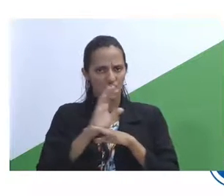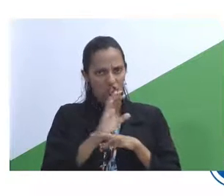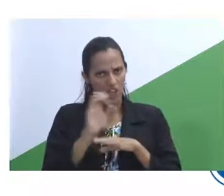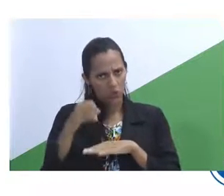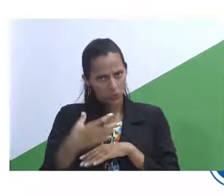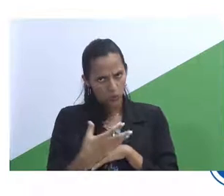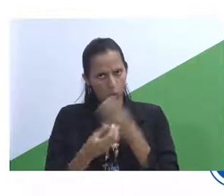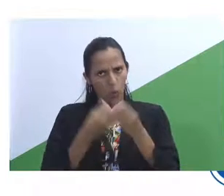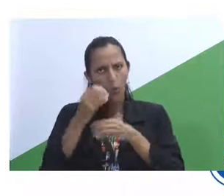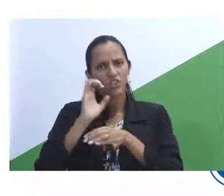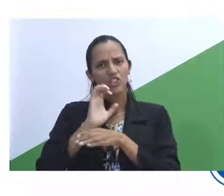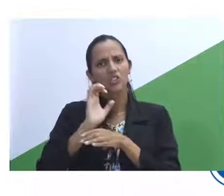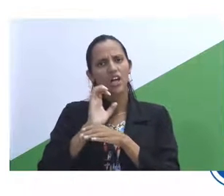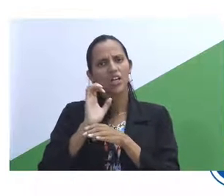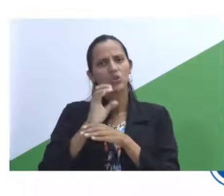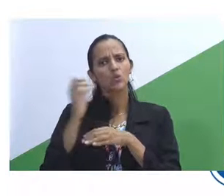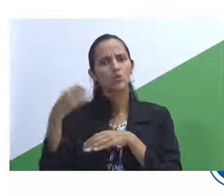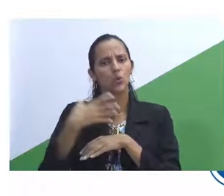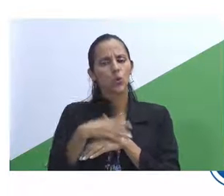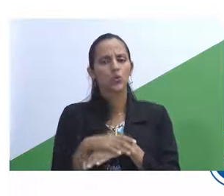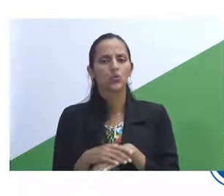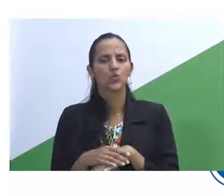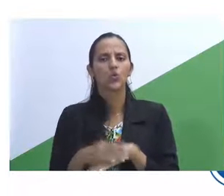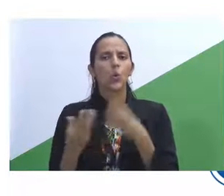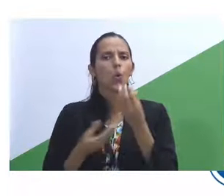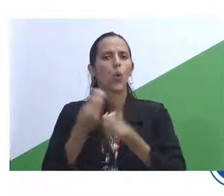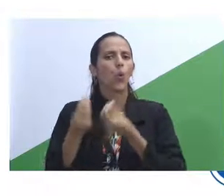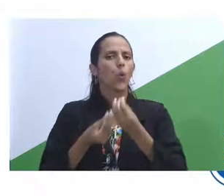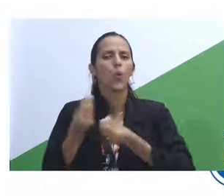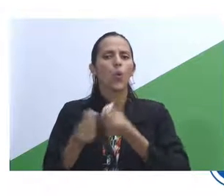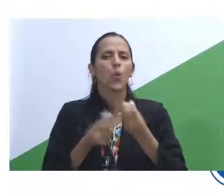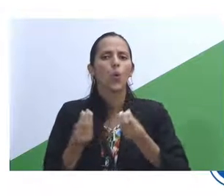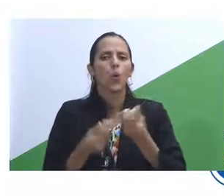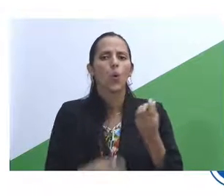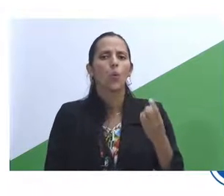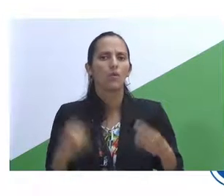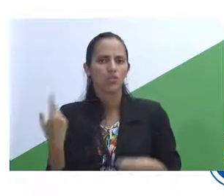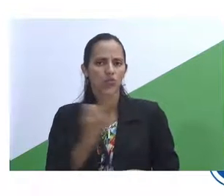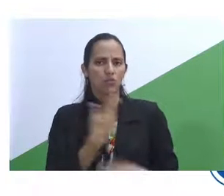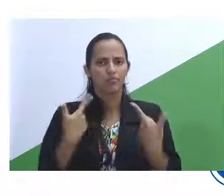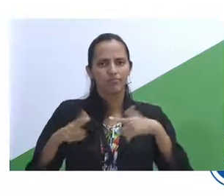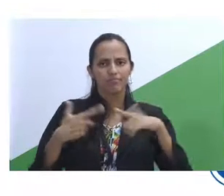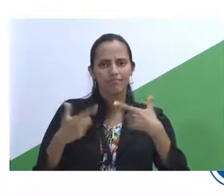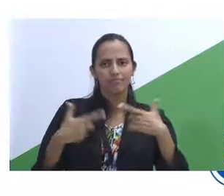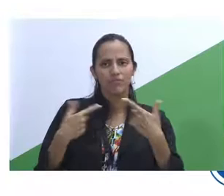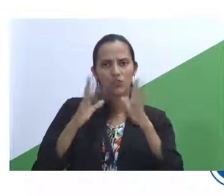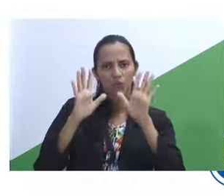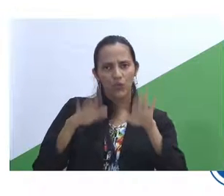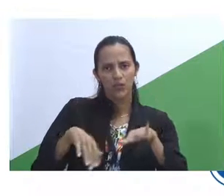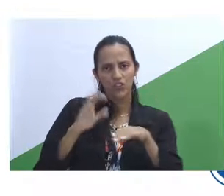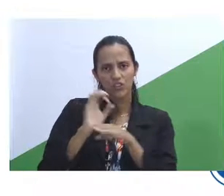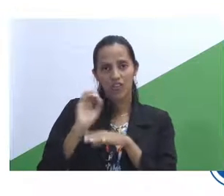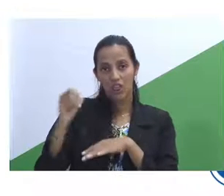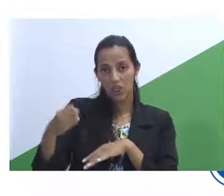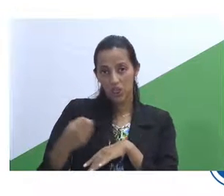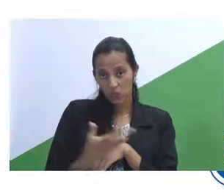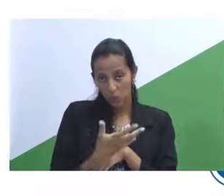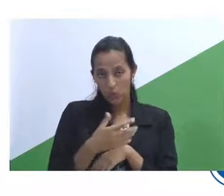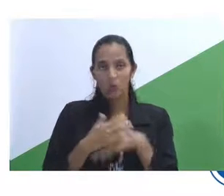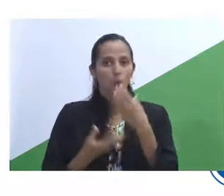Novo, né, como que a gente vai, então, aí, trabalhar essa finalização do Estado Novo, tá,